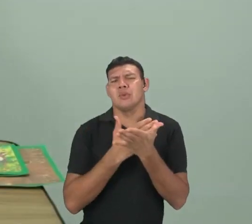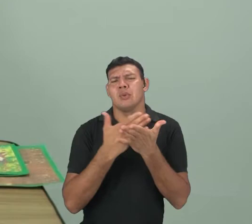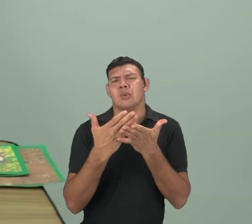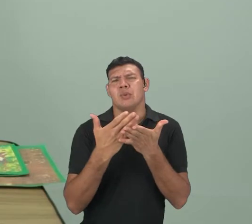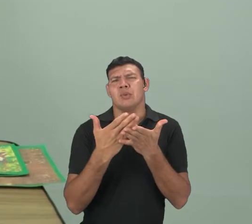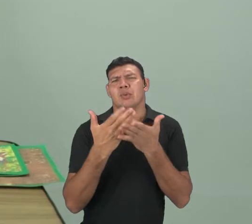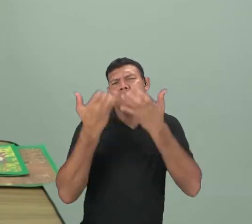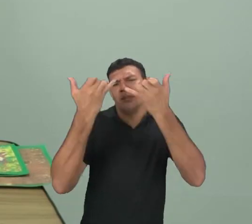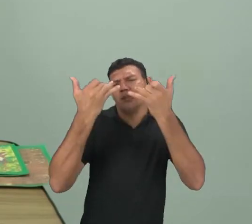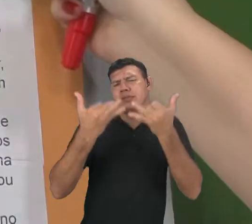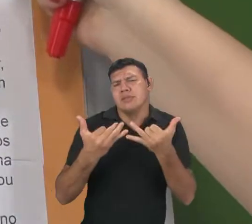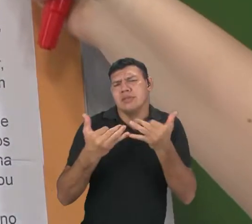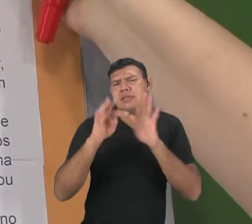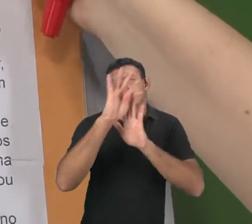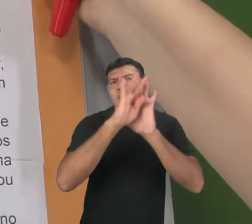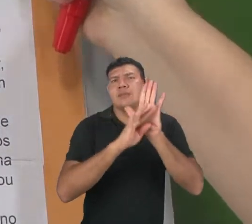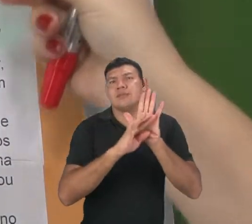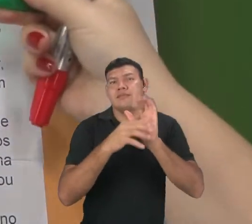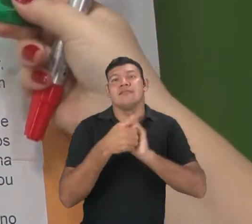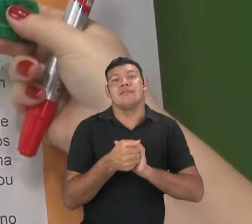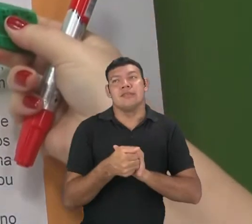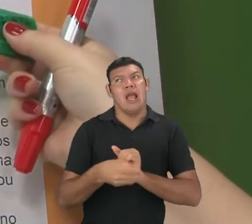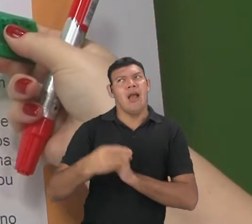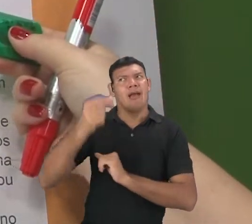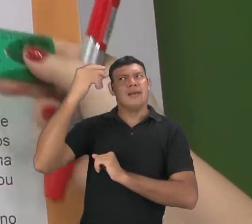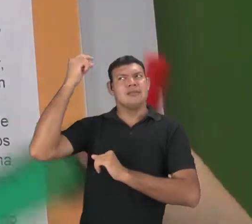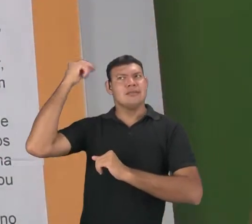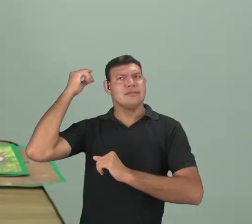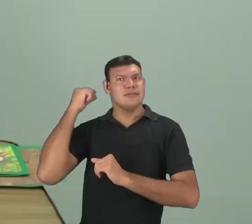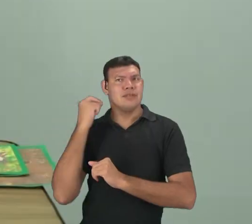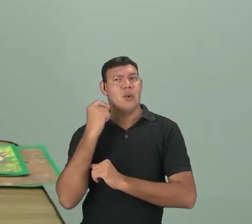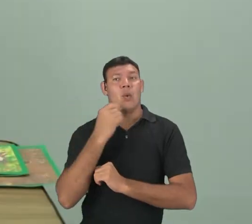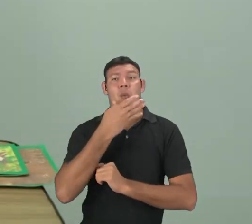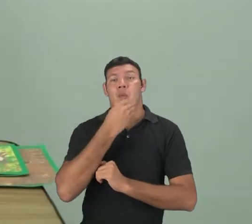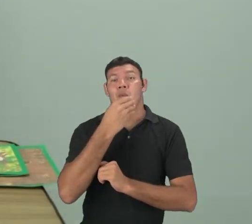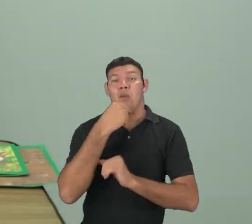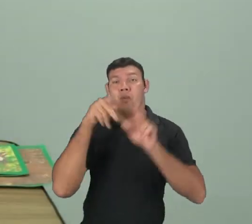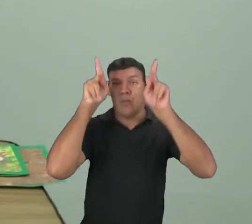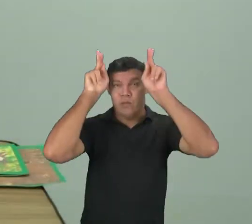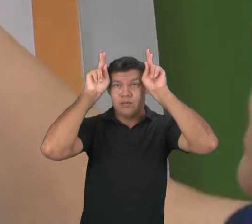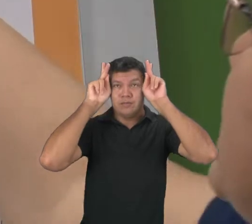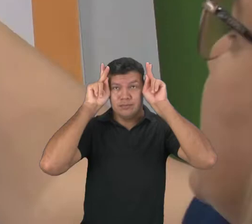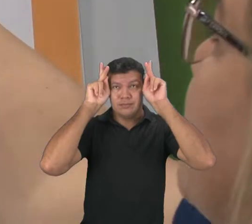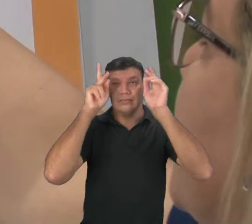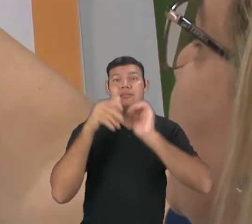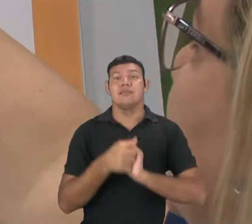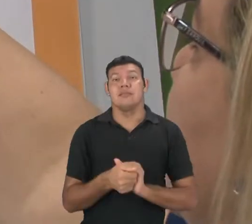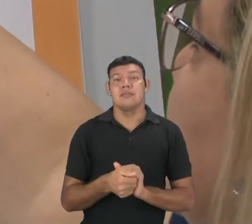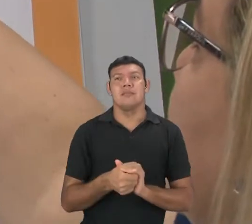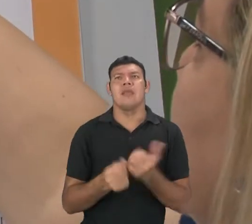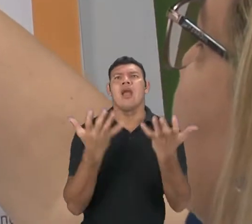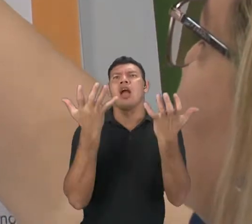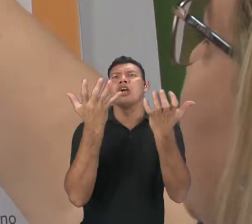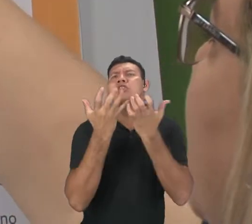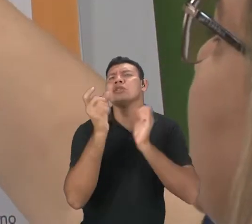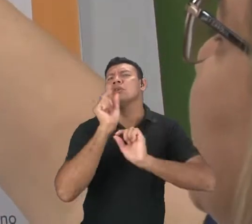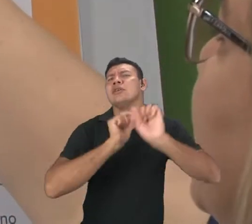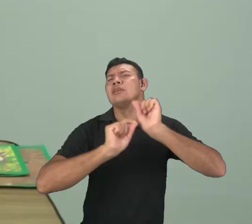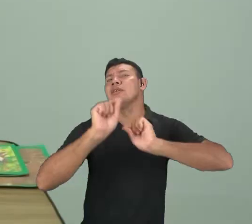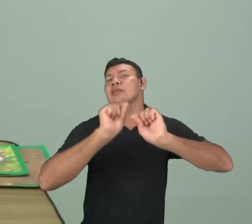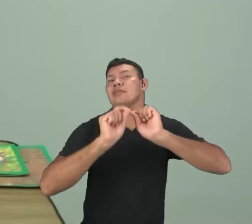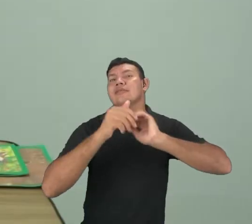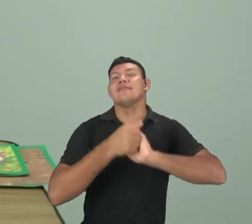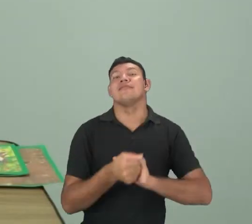sendo falado nesse texto? Que era uma vez um príncipe, né? E o que esse príncipe queria?